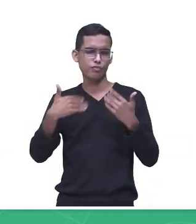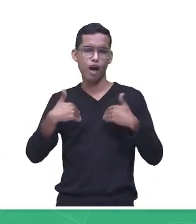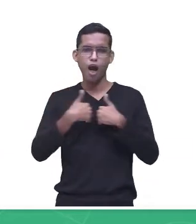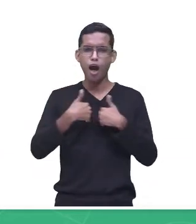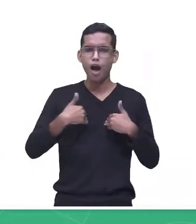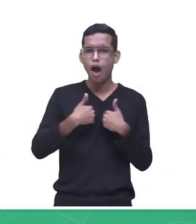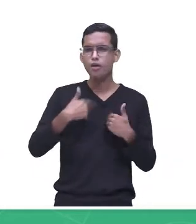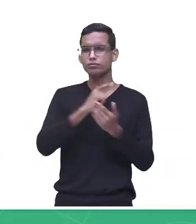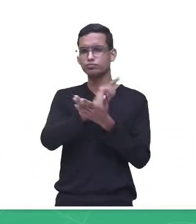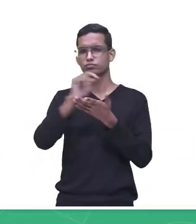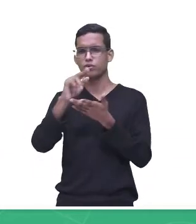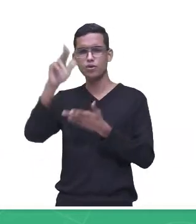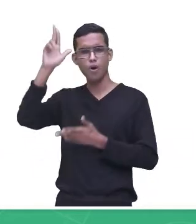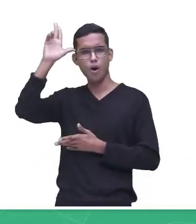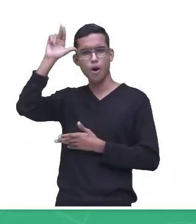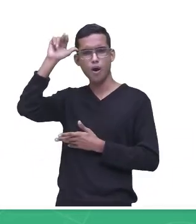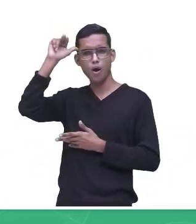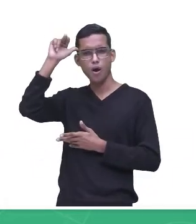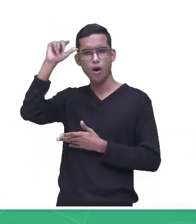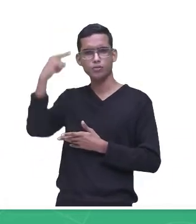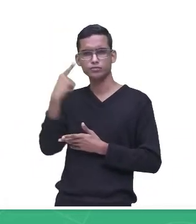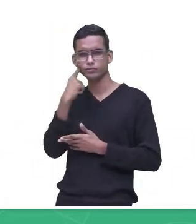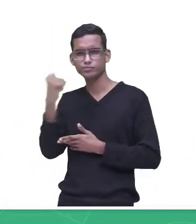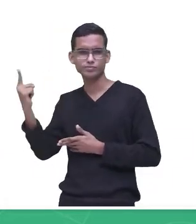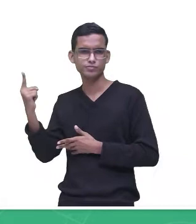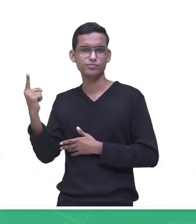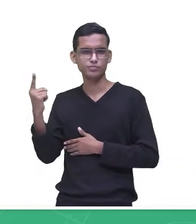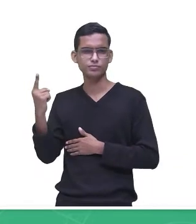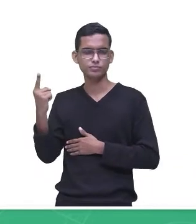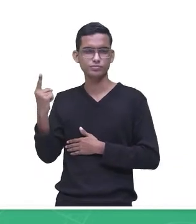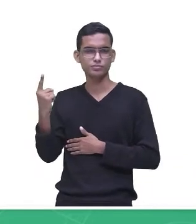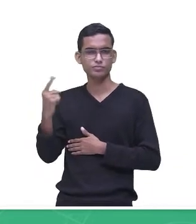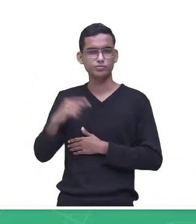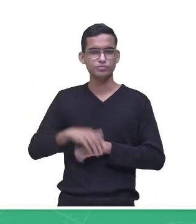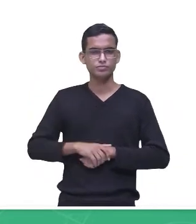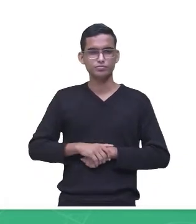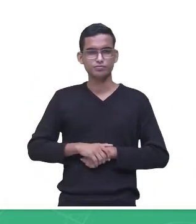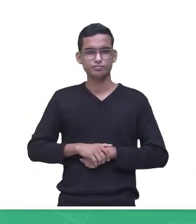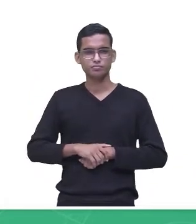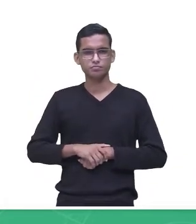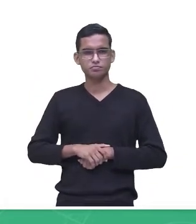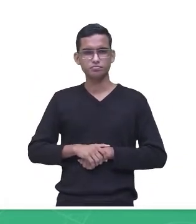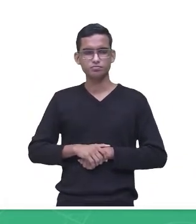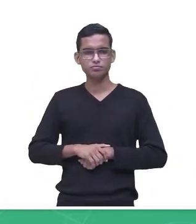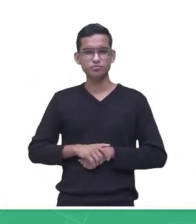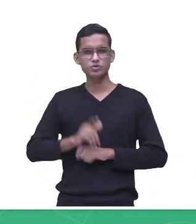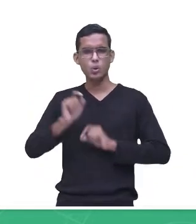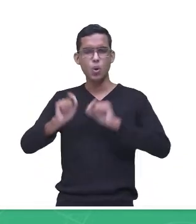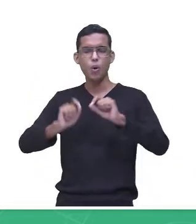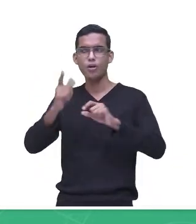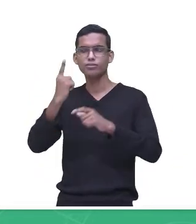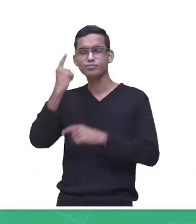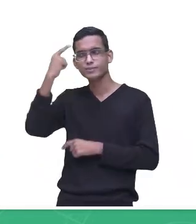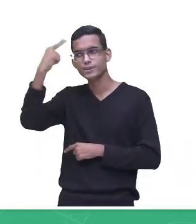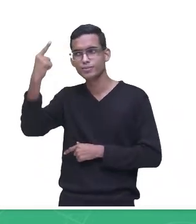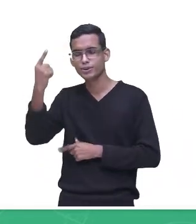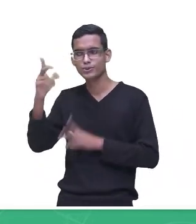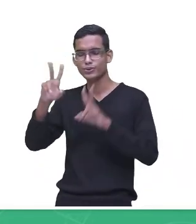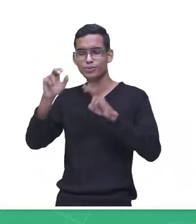tenho a ideia do cavalo. Perfeito? Mas o que vai me fazer ter essa ideia do